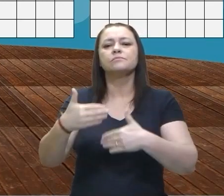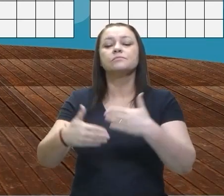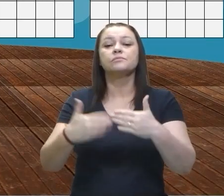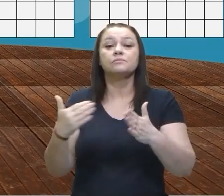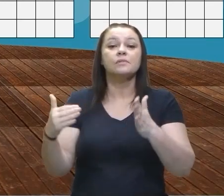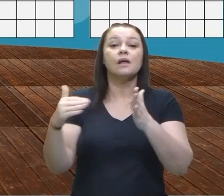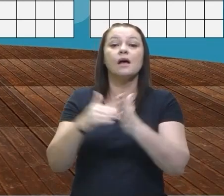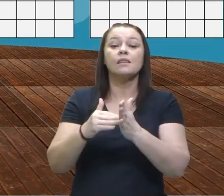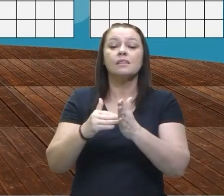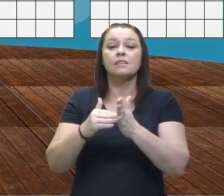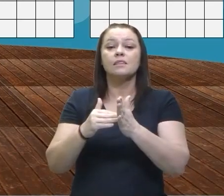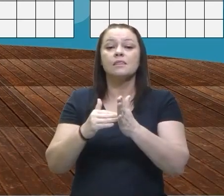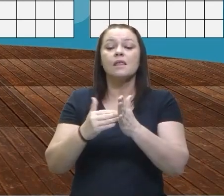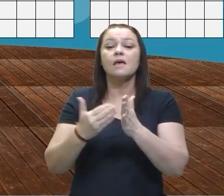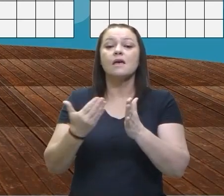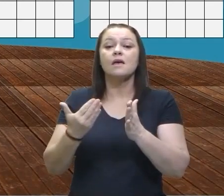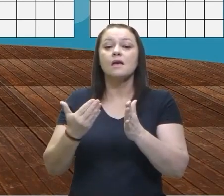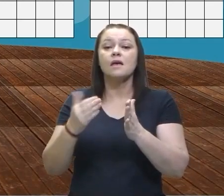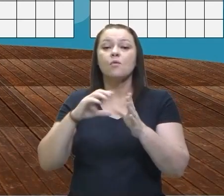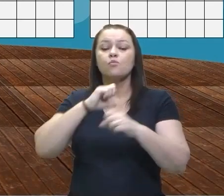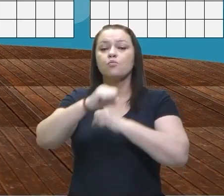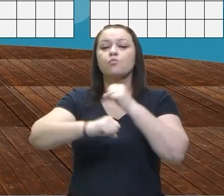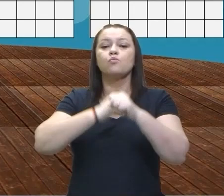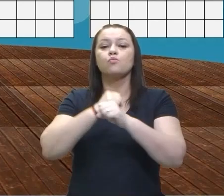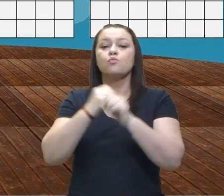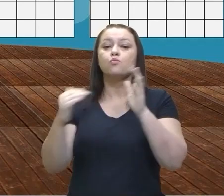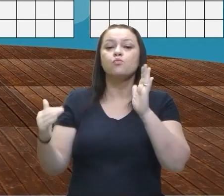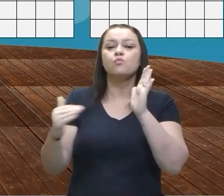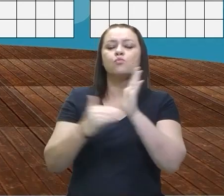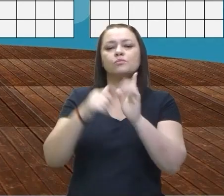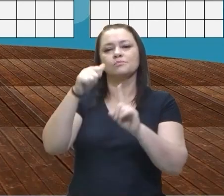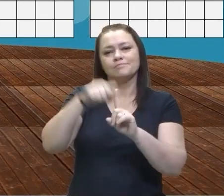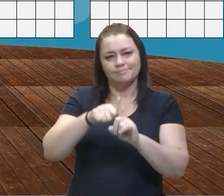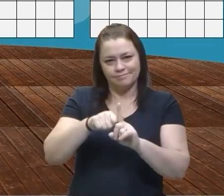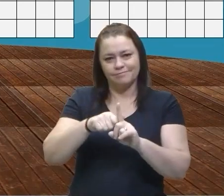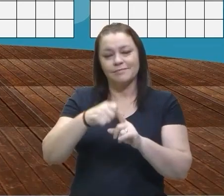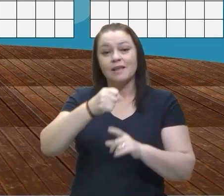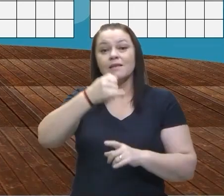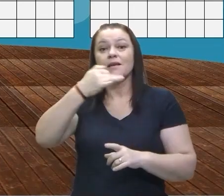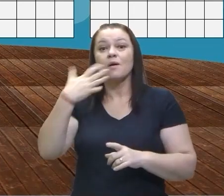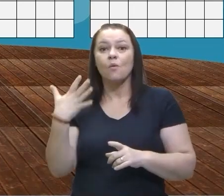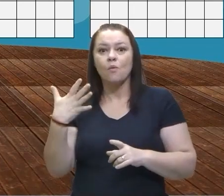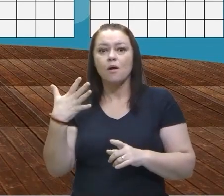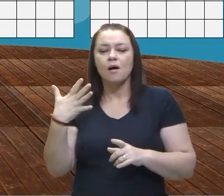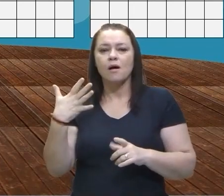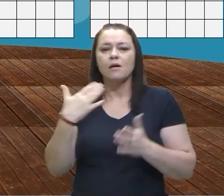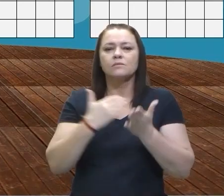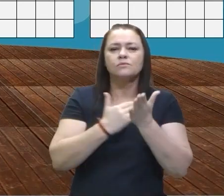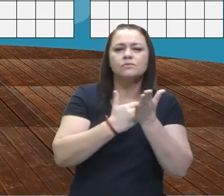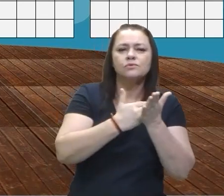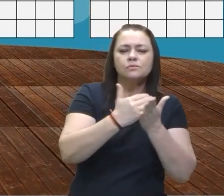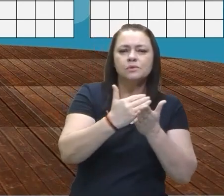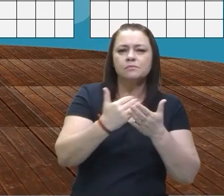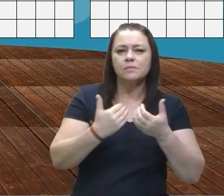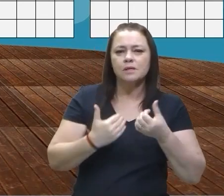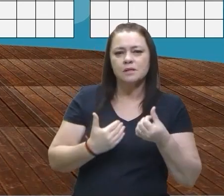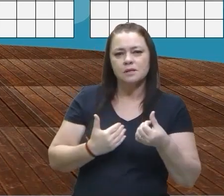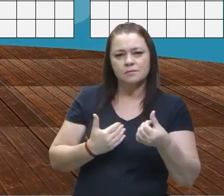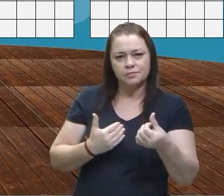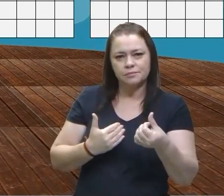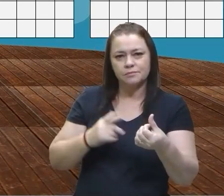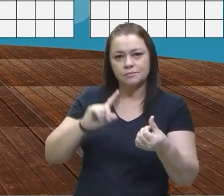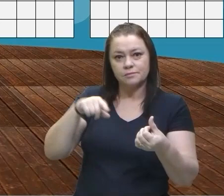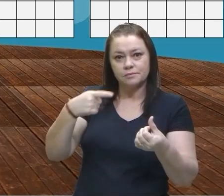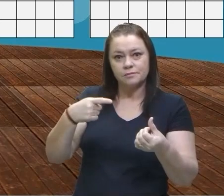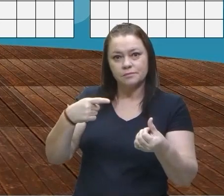no último mês do ano. Aí vocês vão ver quantos são os primeiros 6 meses,